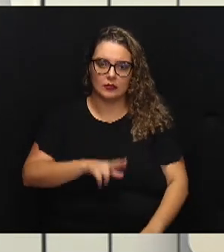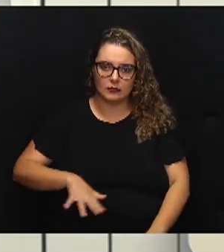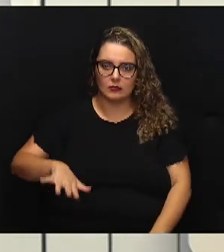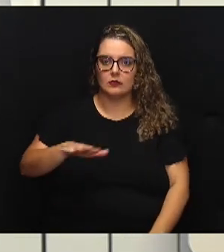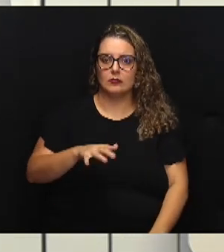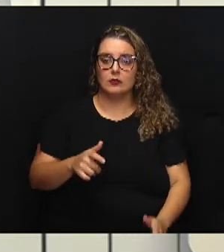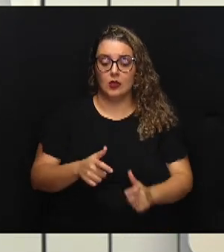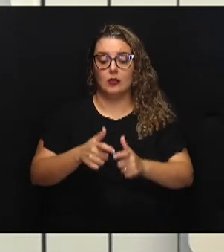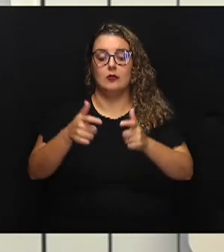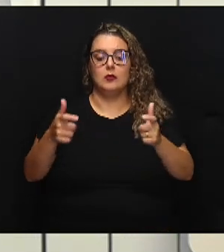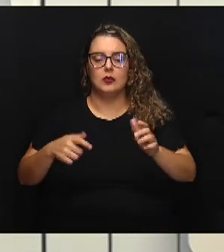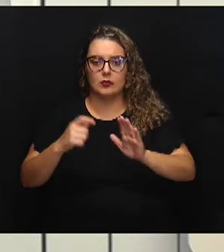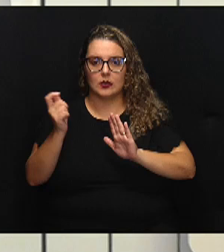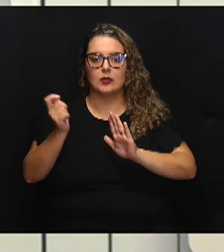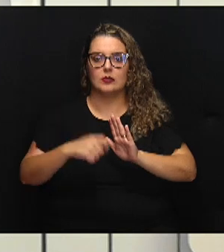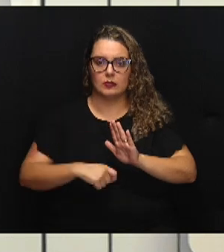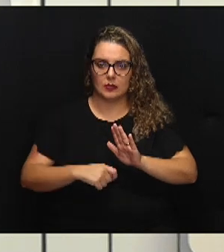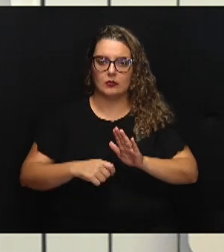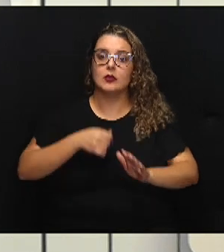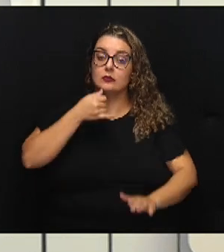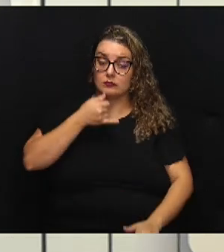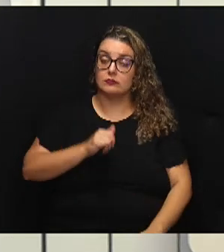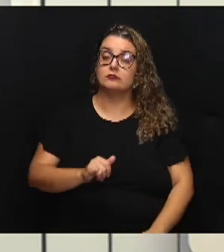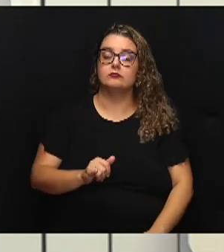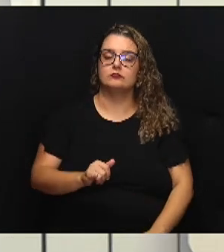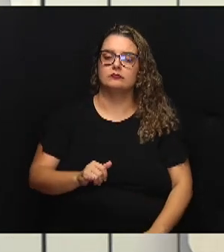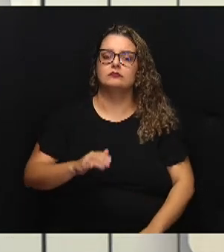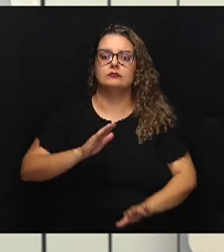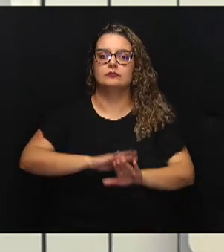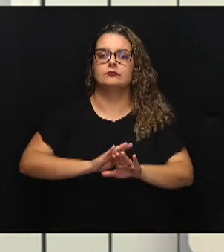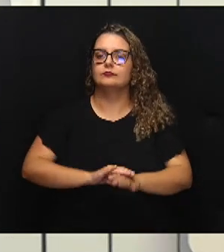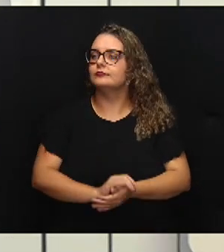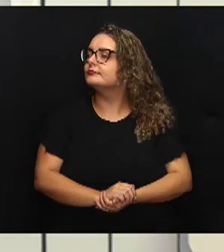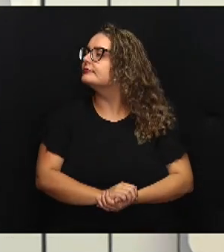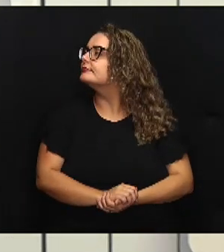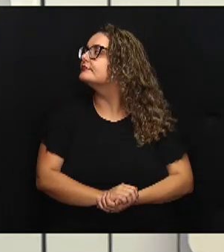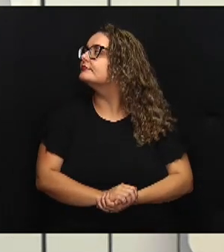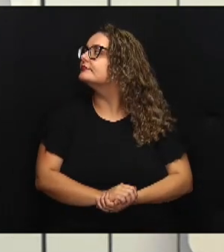uma maior eficiência energética nas atividades.